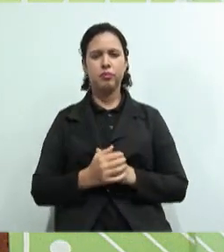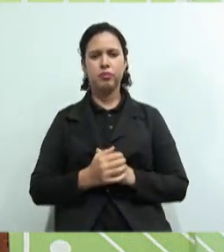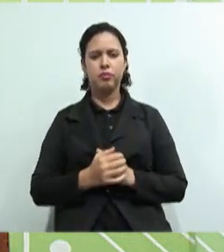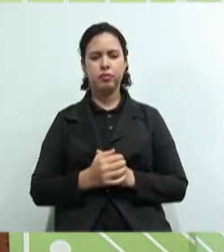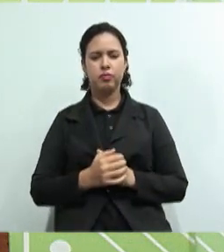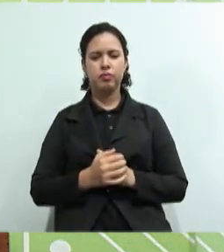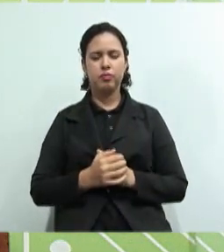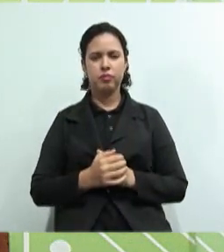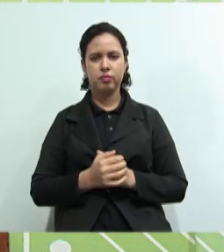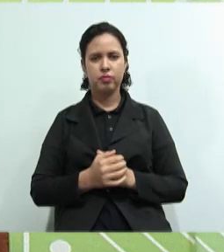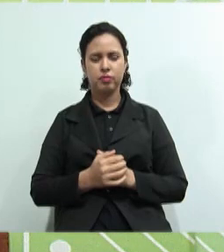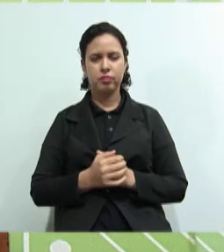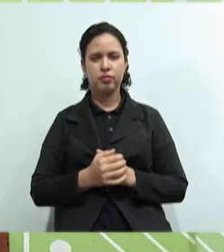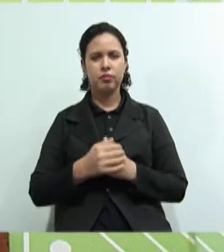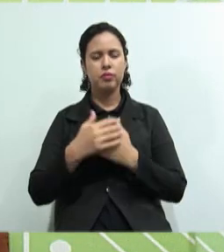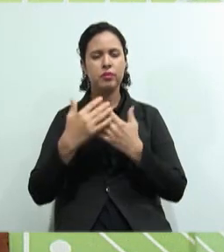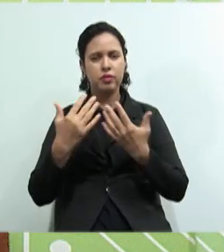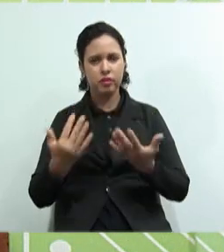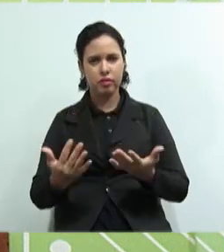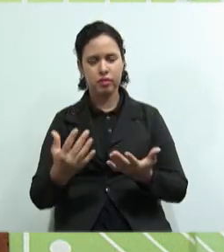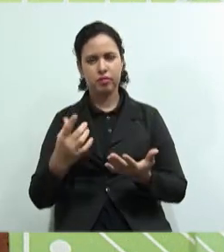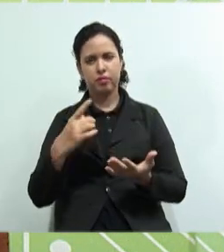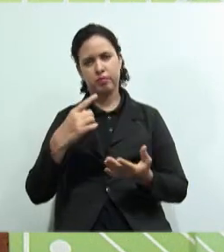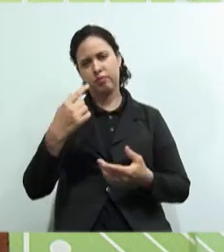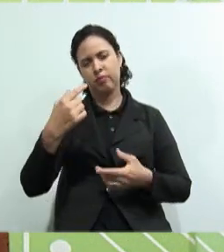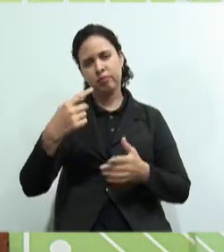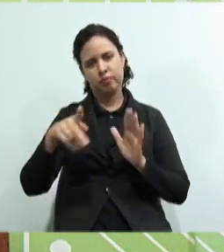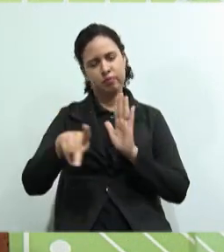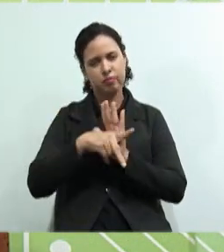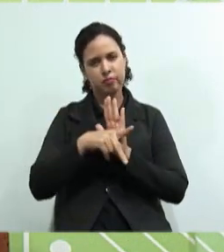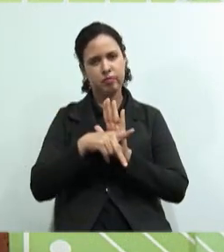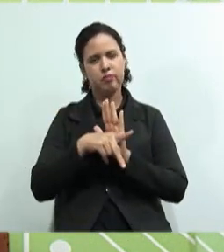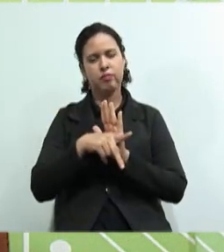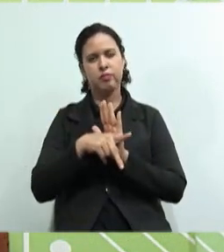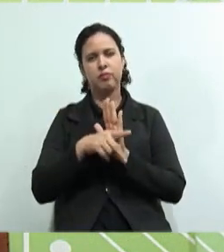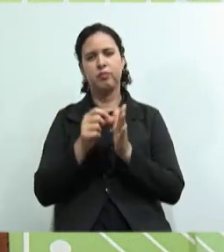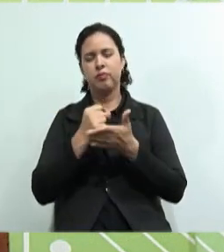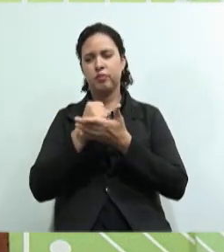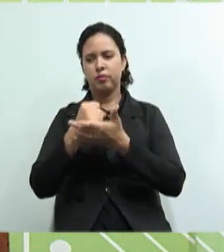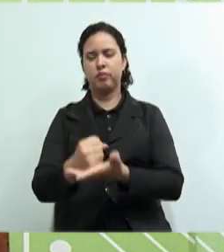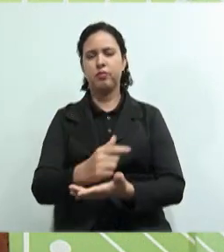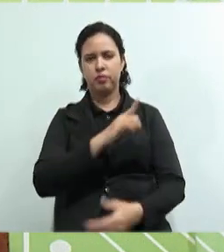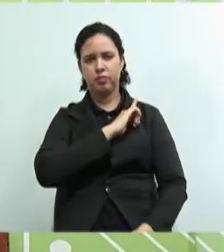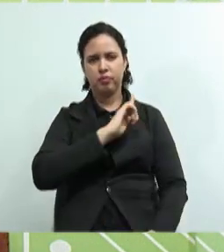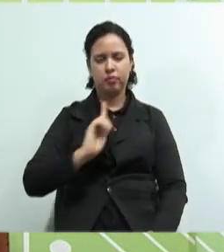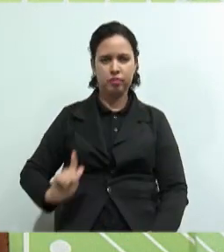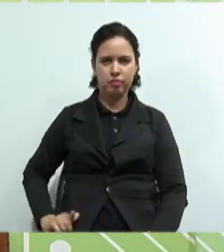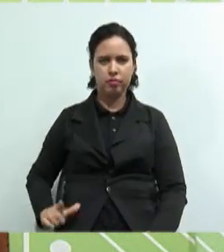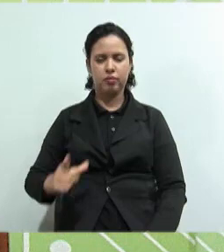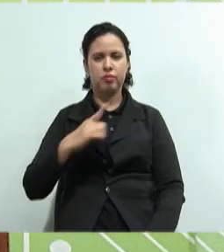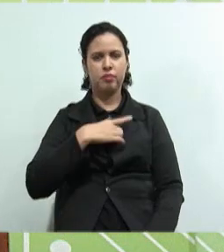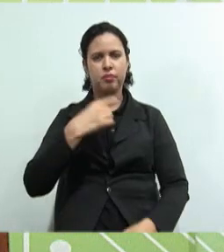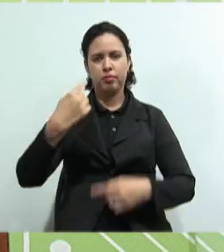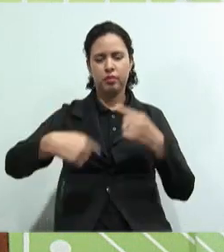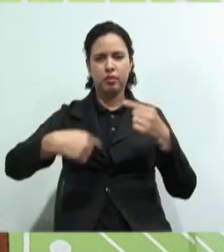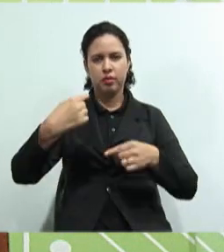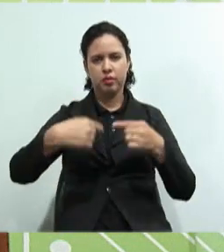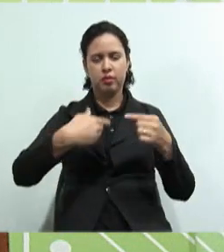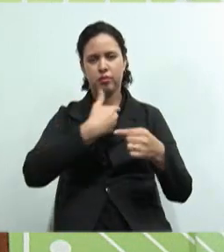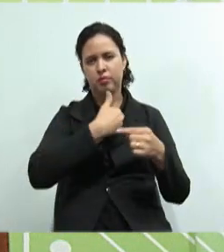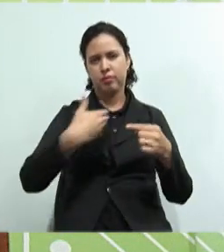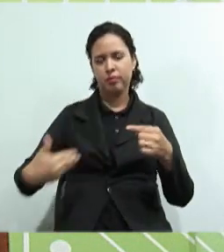programas de incentivo à agricultura familiar vão ter um incentivo do governo quando a gente vai ter uma política pública de incentivo aos